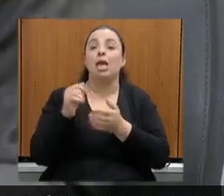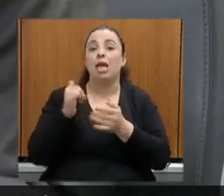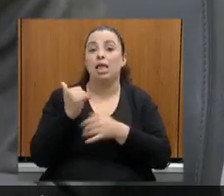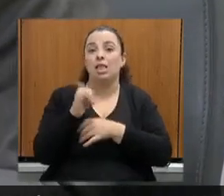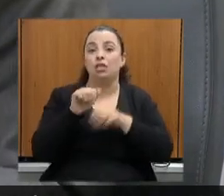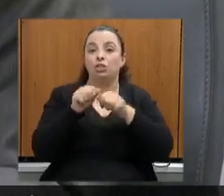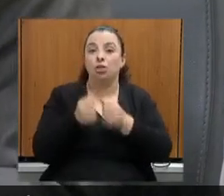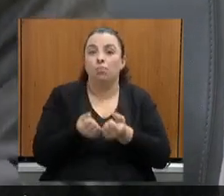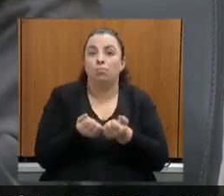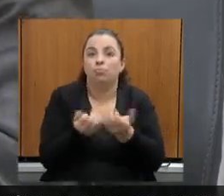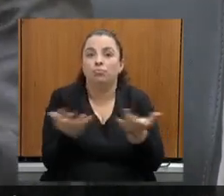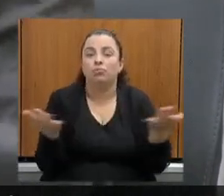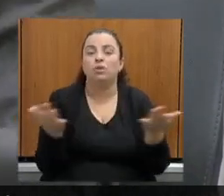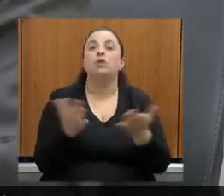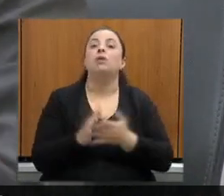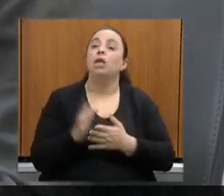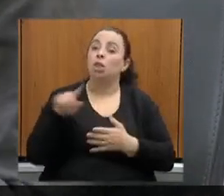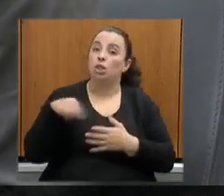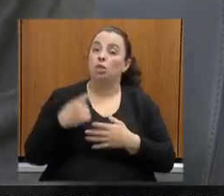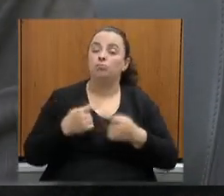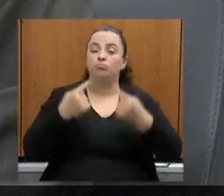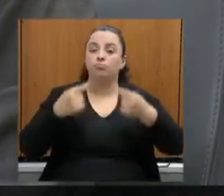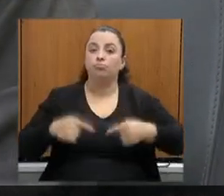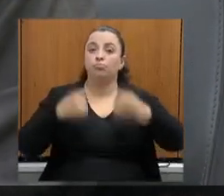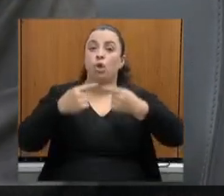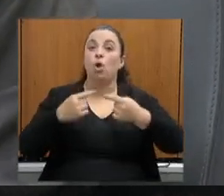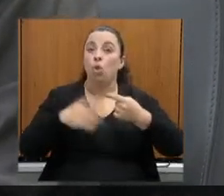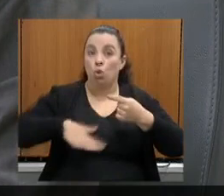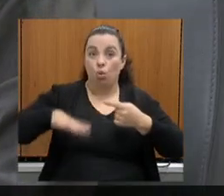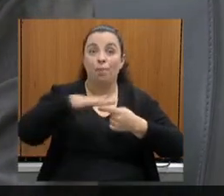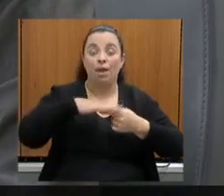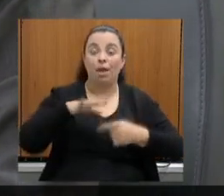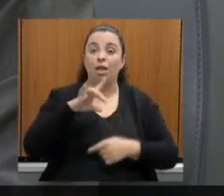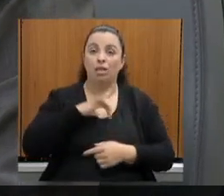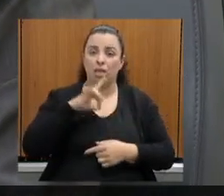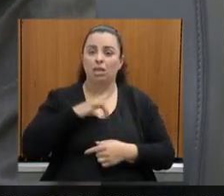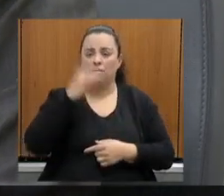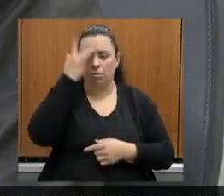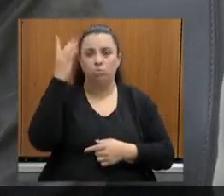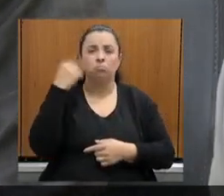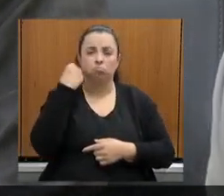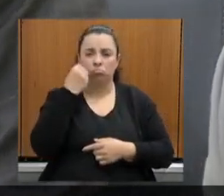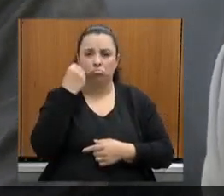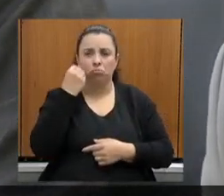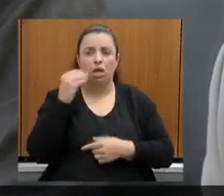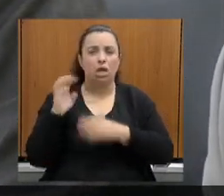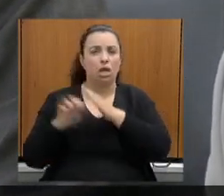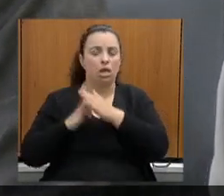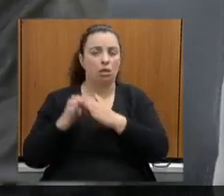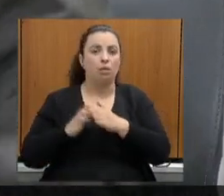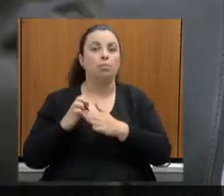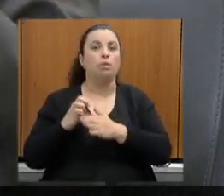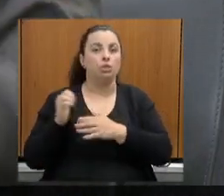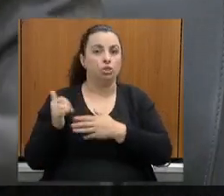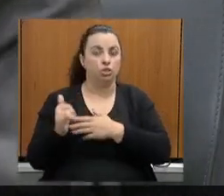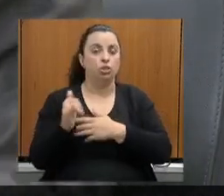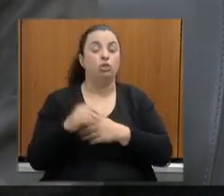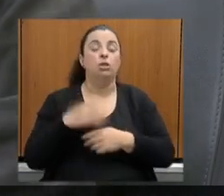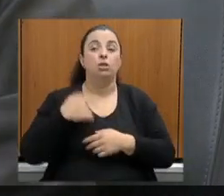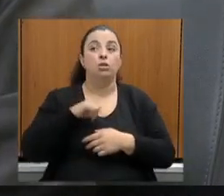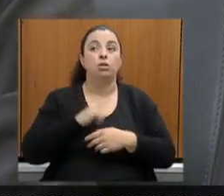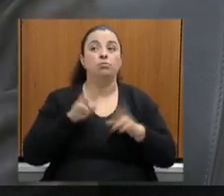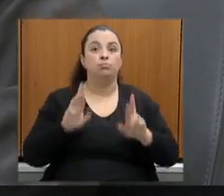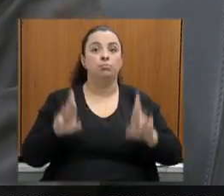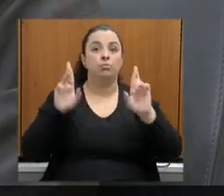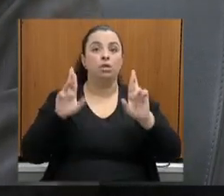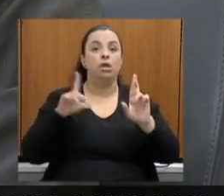nossa competitividade em um mercado que tem concorrentes é muito experiente então é esperamos né Tem um leilão